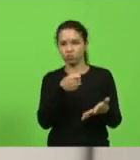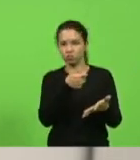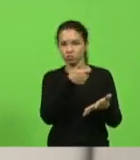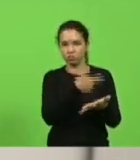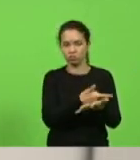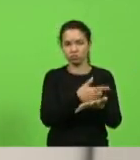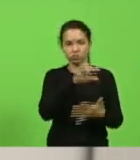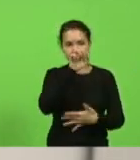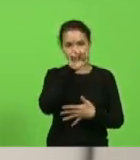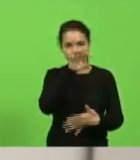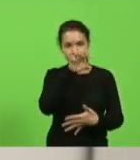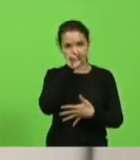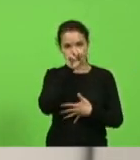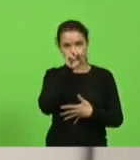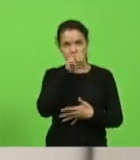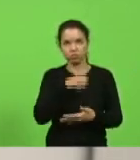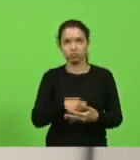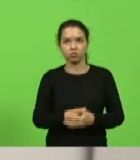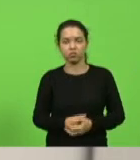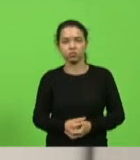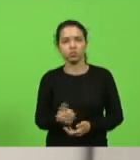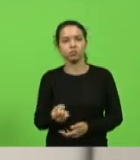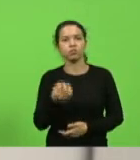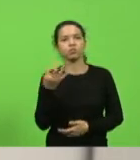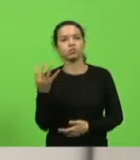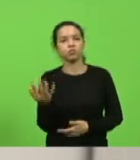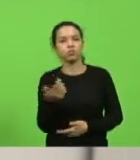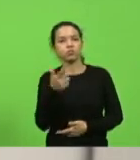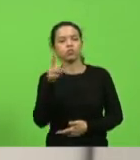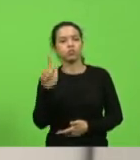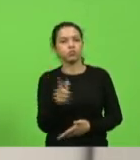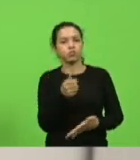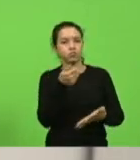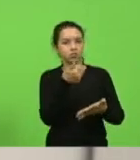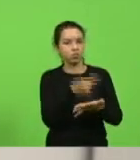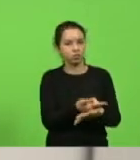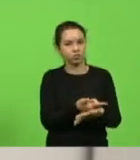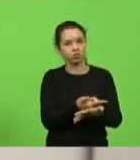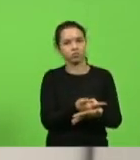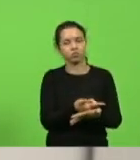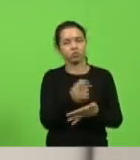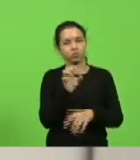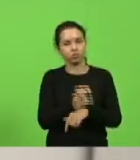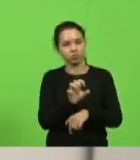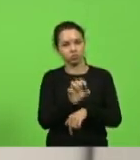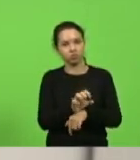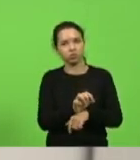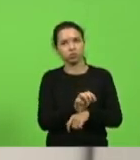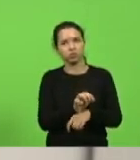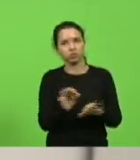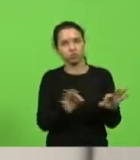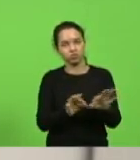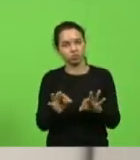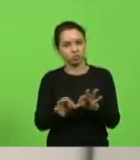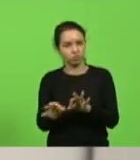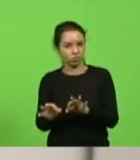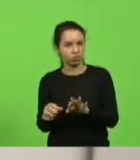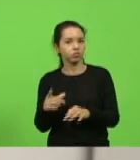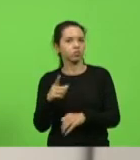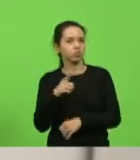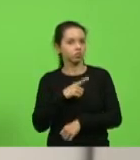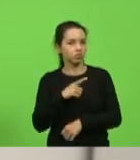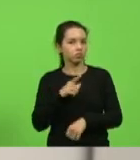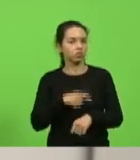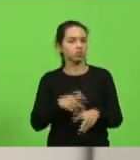respiradores pulmonares, qual outra compra que o Estado estava realizando nesse período que tivesse essa mesma